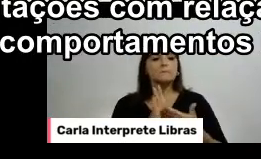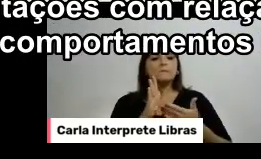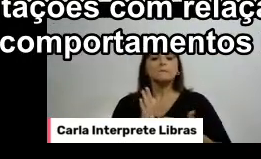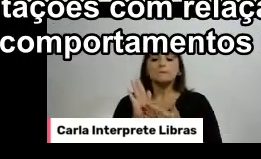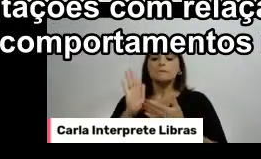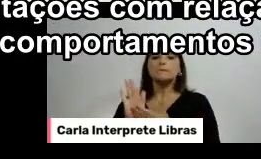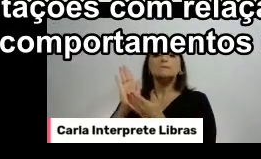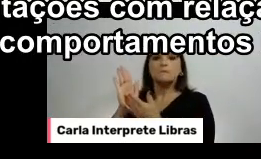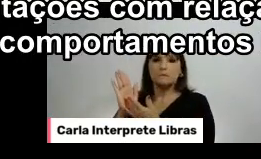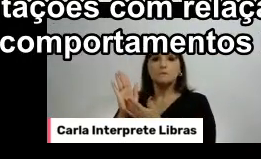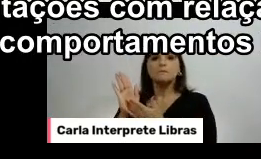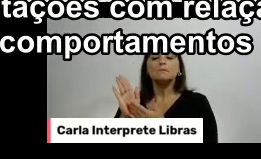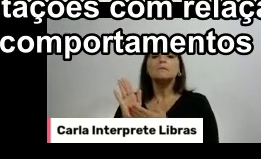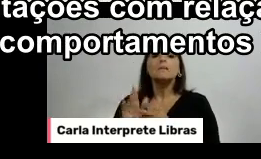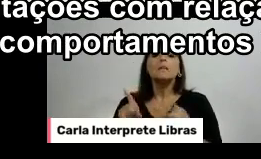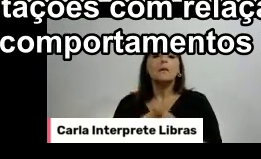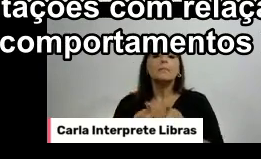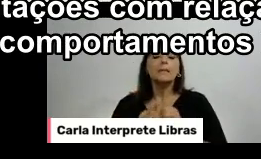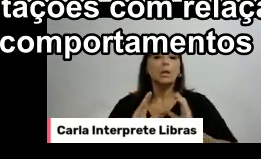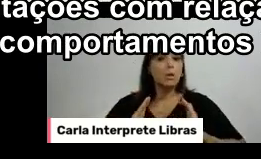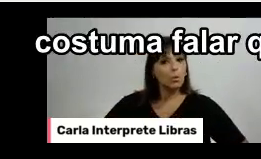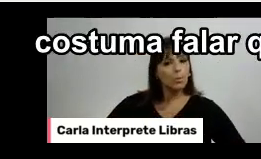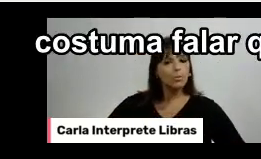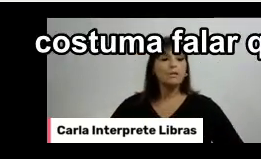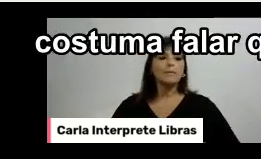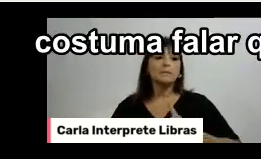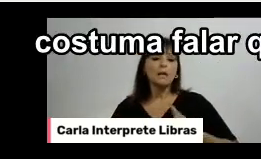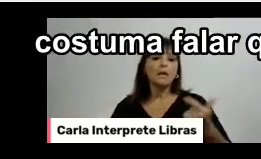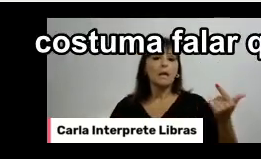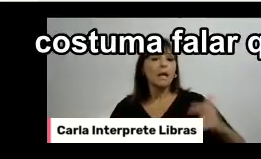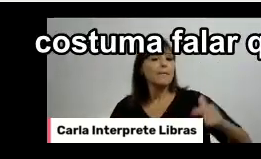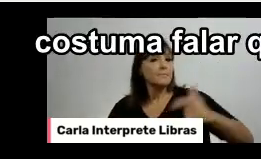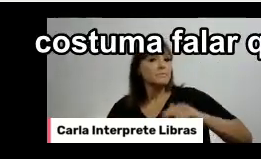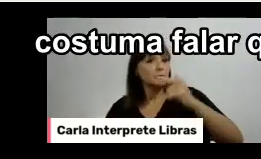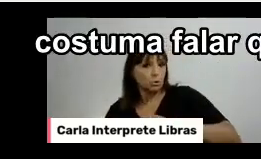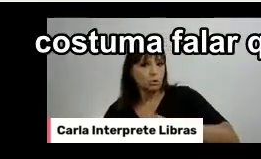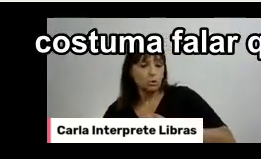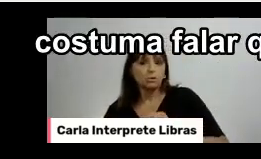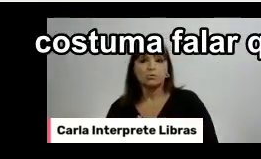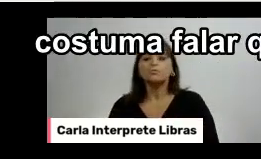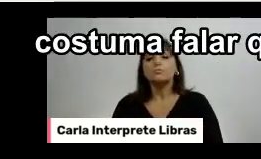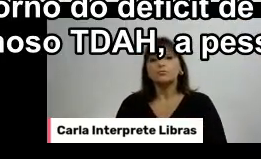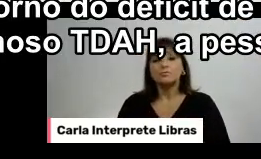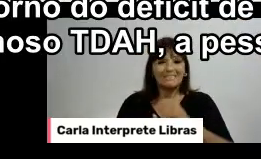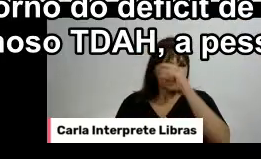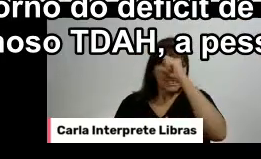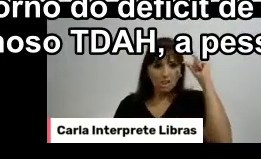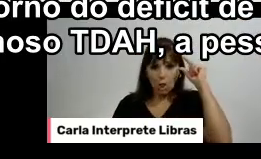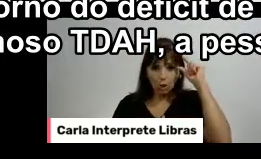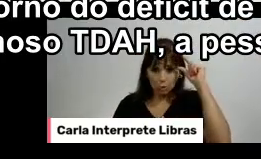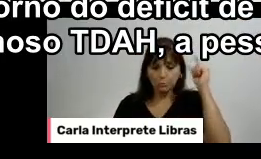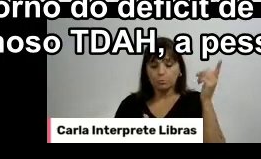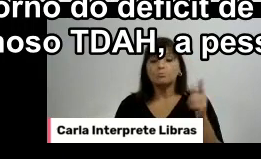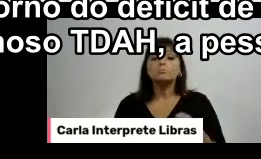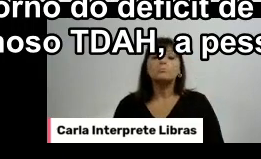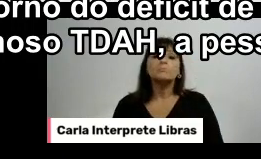relação a isso, e também tem os comportamentos repetitivos que a gente costuma falar que é a estereotipia. O